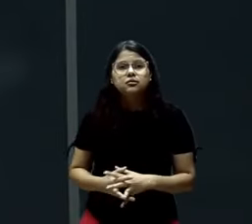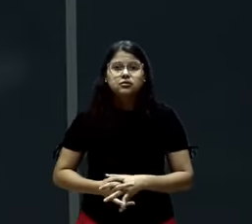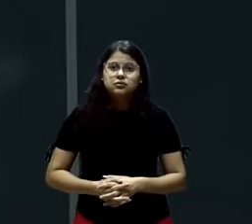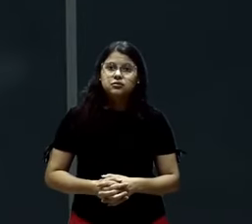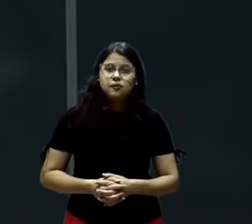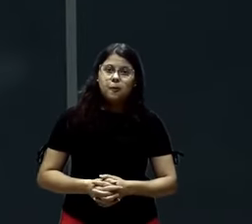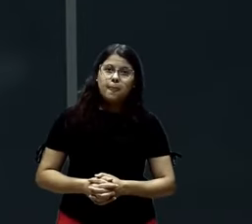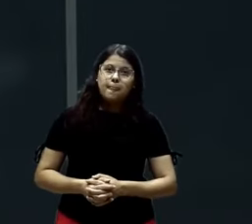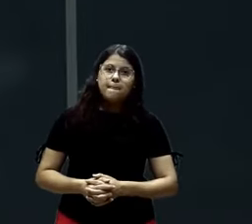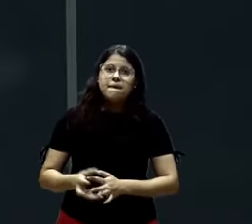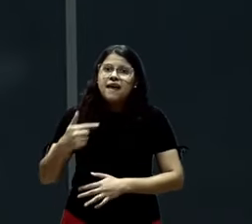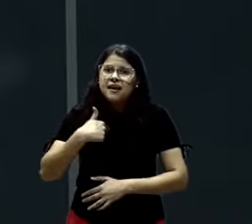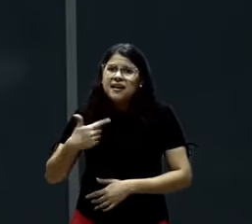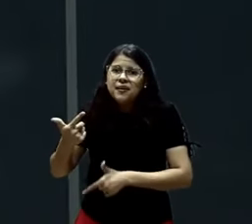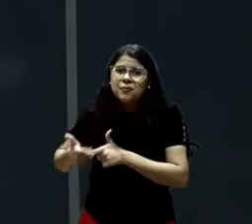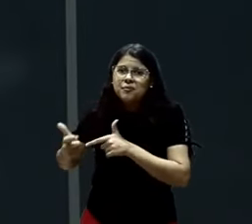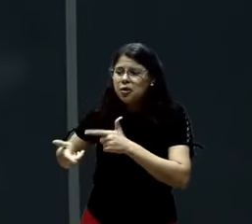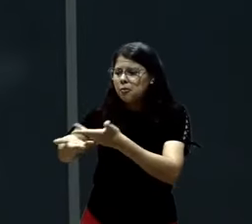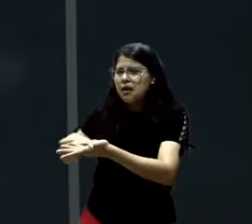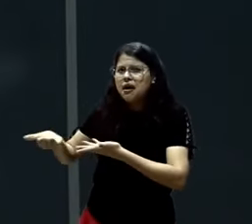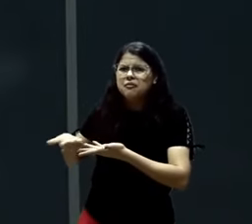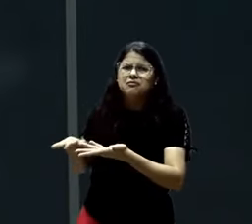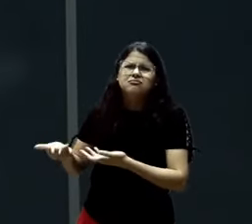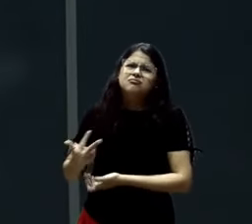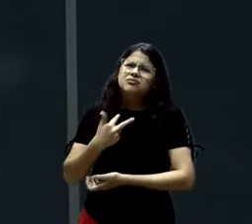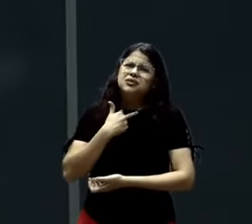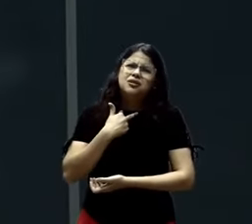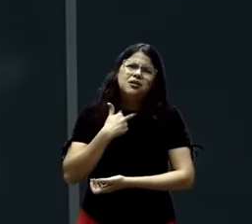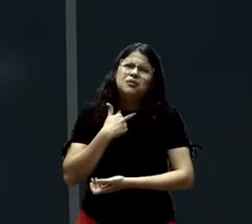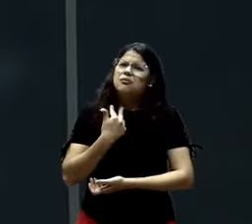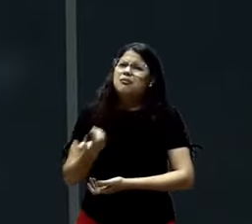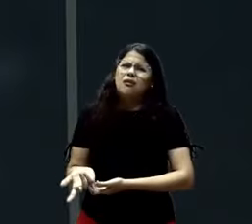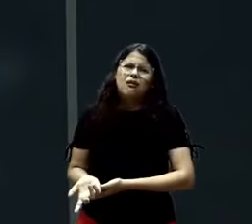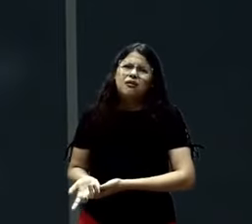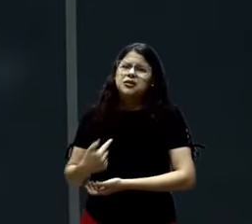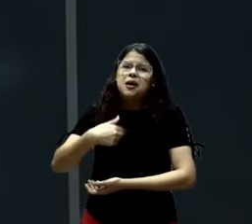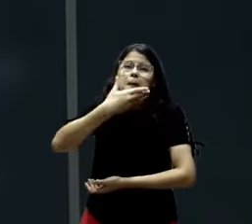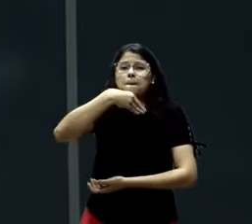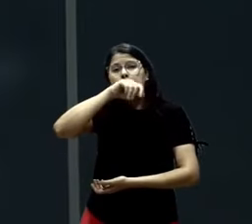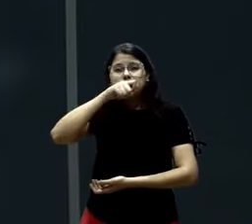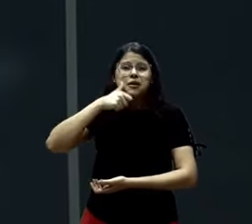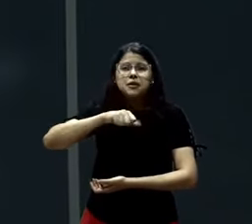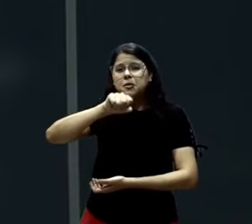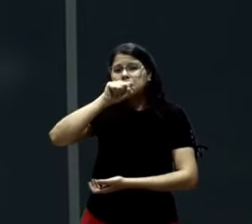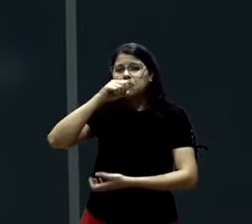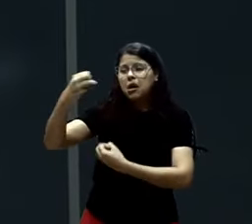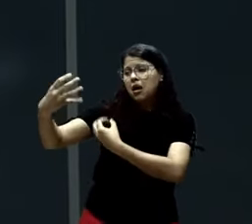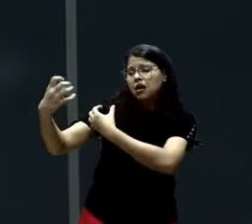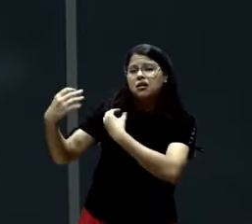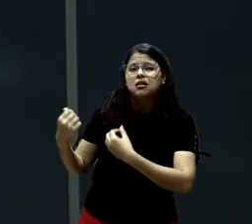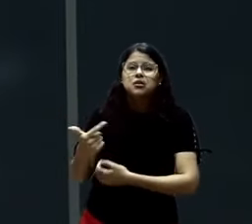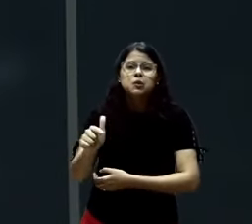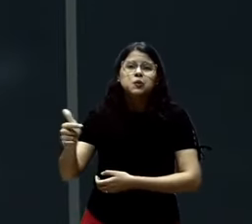eu não consigo lidar com essa situação, eu não tive uma criação, eu não tive escolaridade, eu não